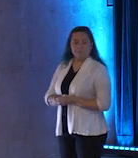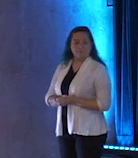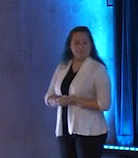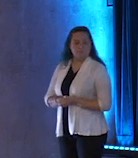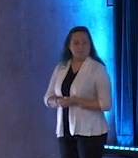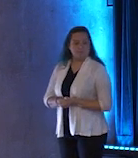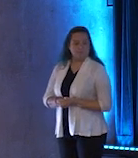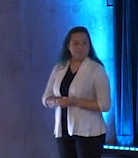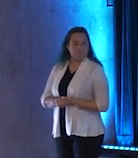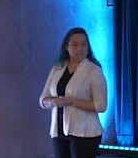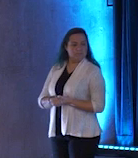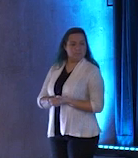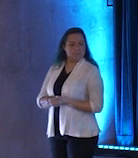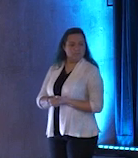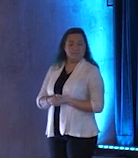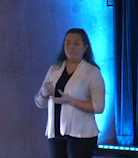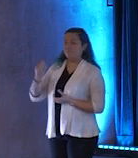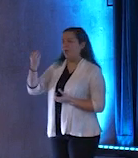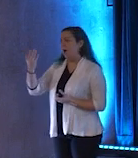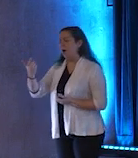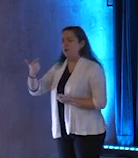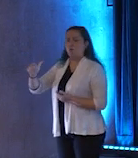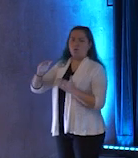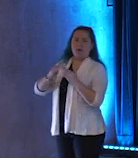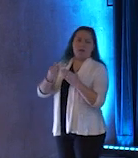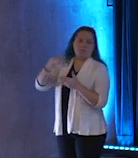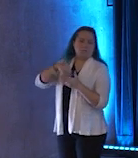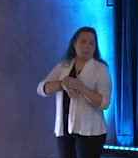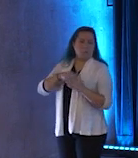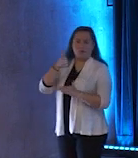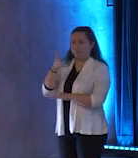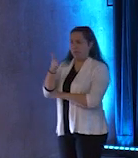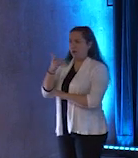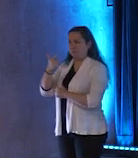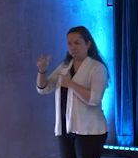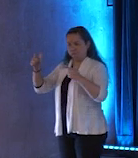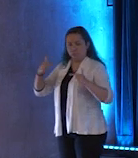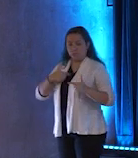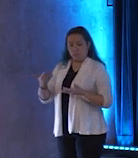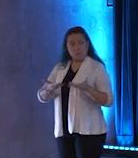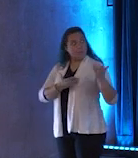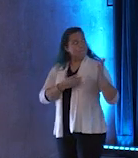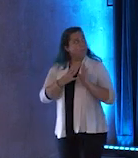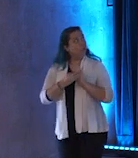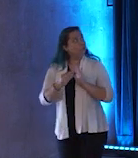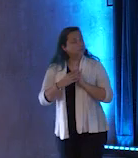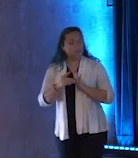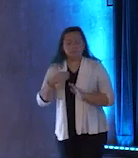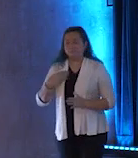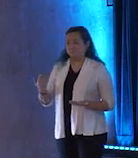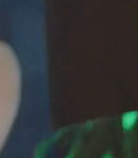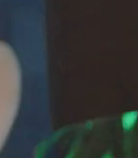dentro e fora de casa, em viagens ou em outras hospedagens, como sugere esse modelo de escrivaninha da baronesa